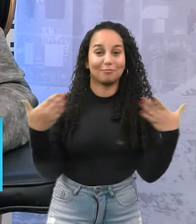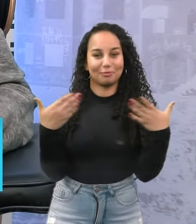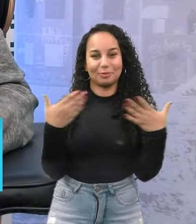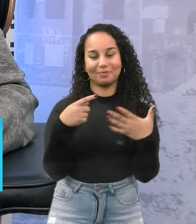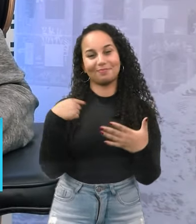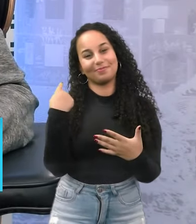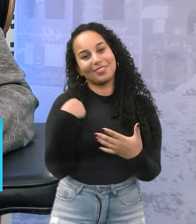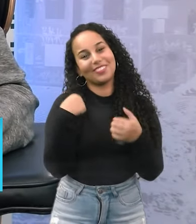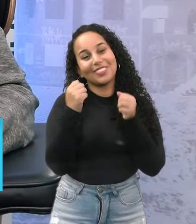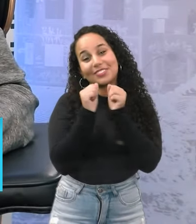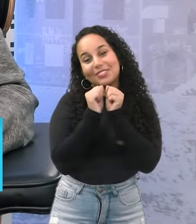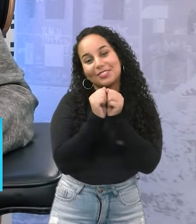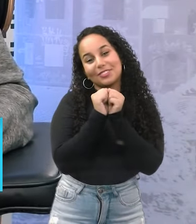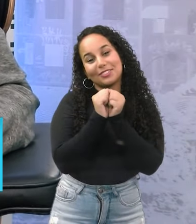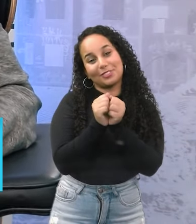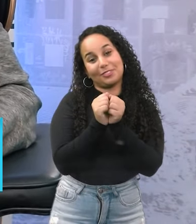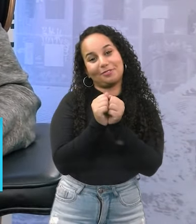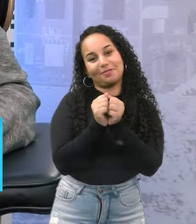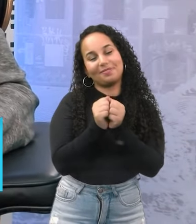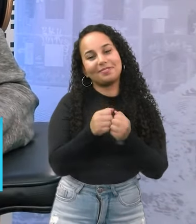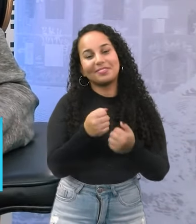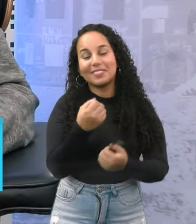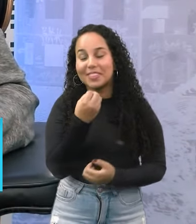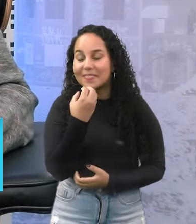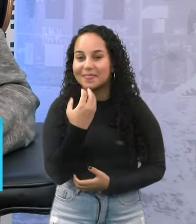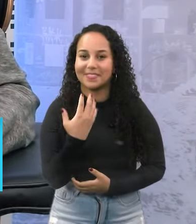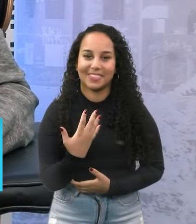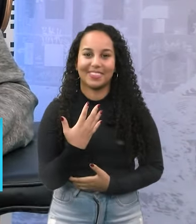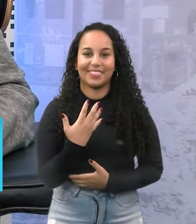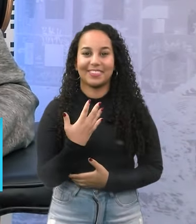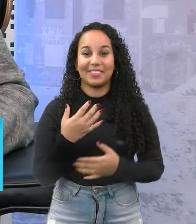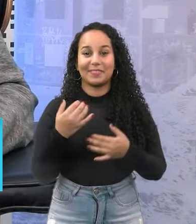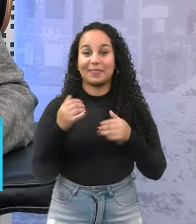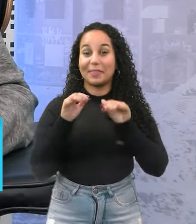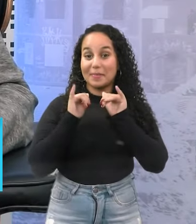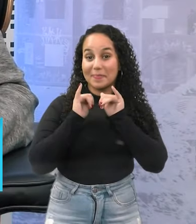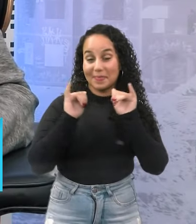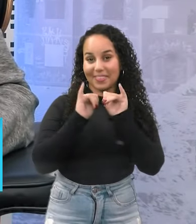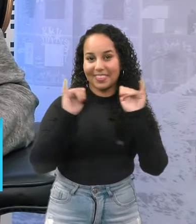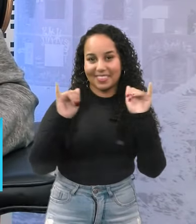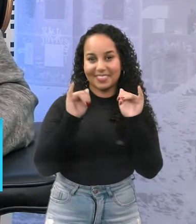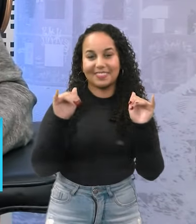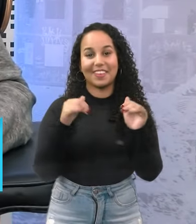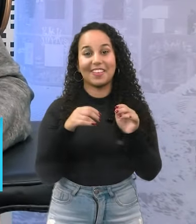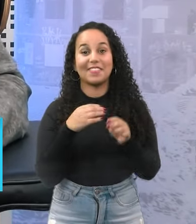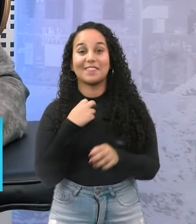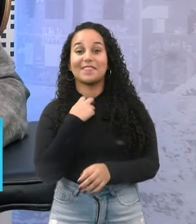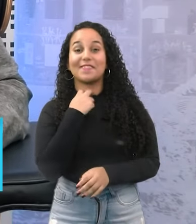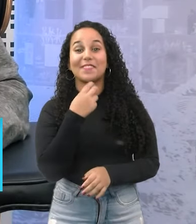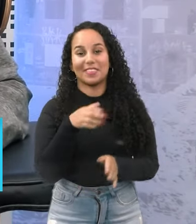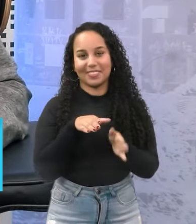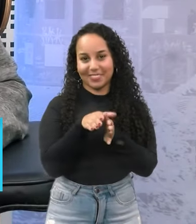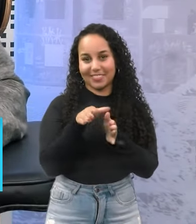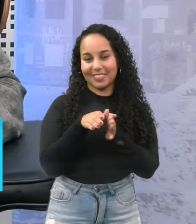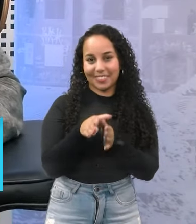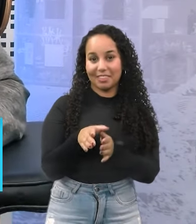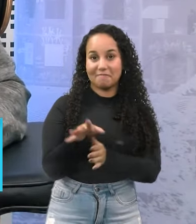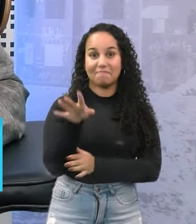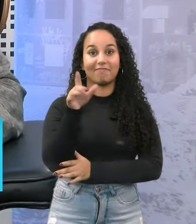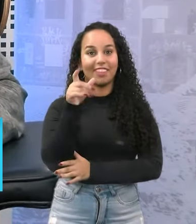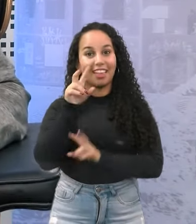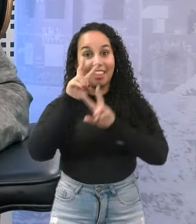queridos, estamos hoje mais uma vez diante de vocês com a voz do conselho. E hoje eu vou falar um